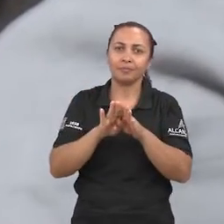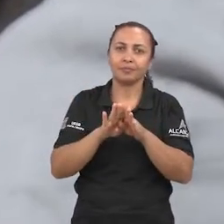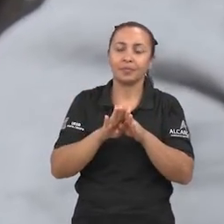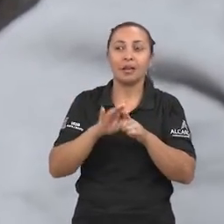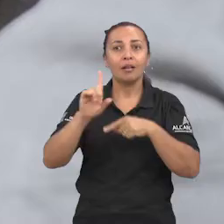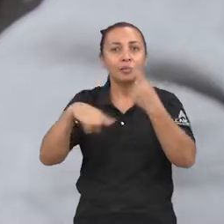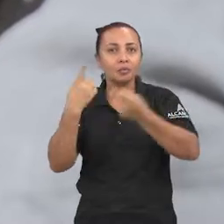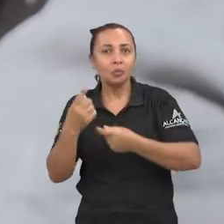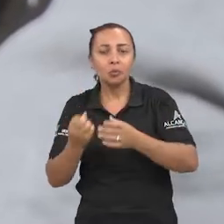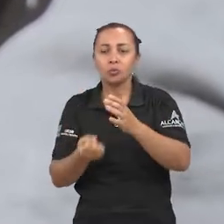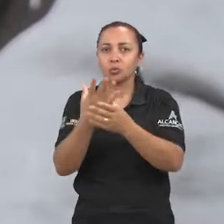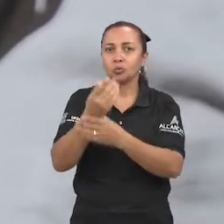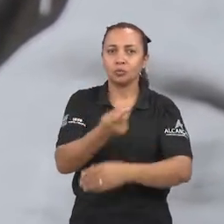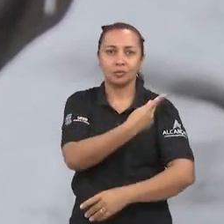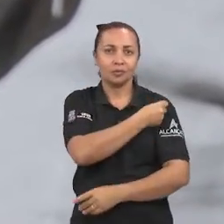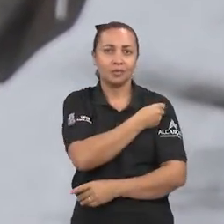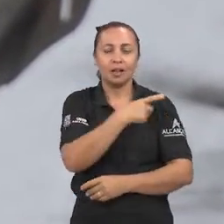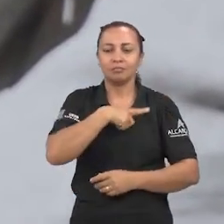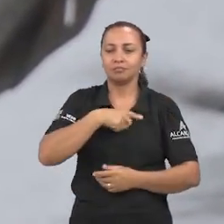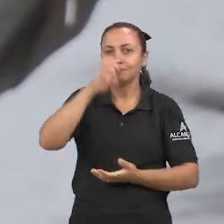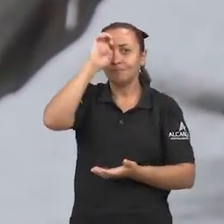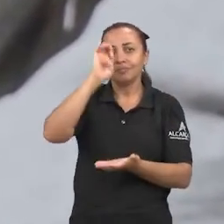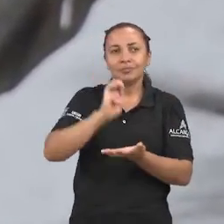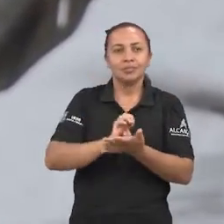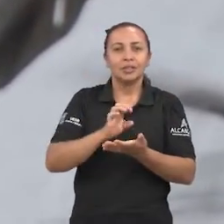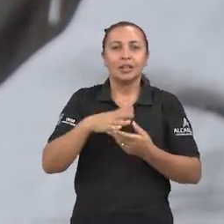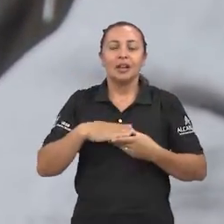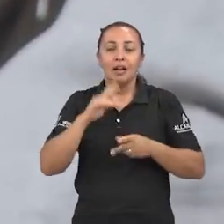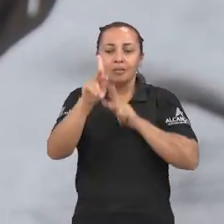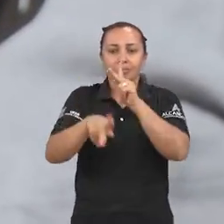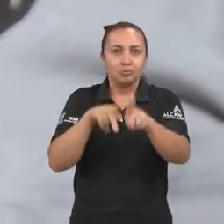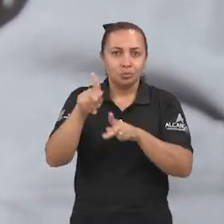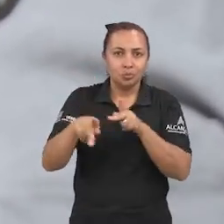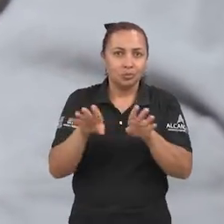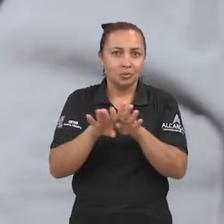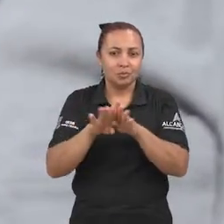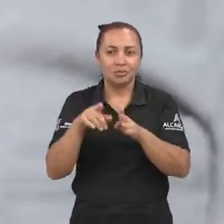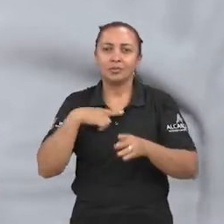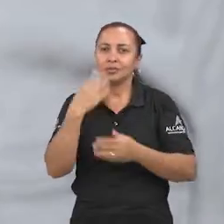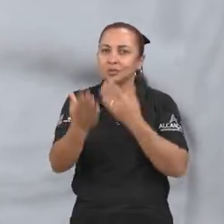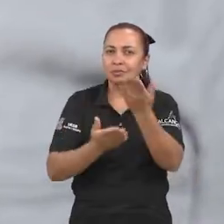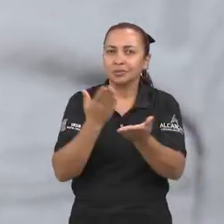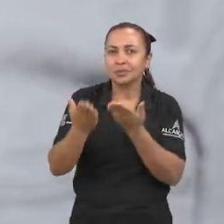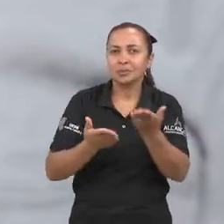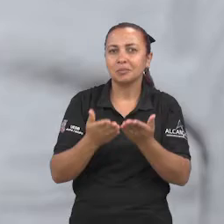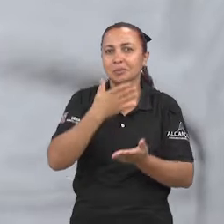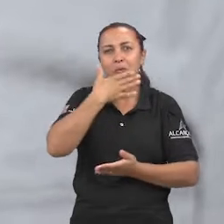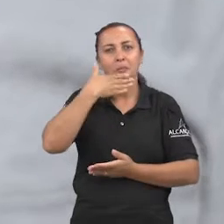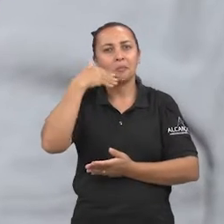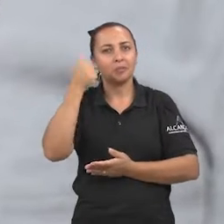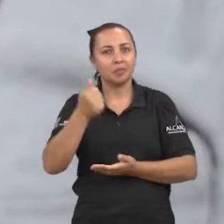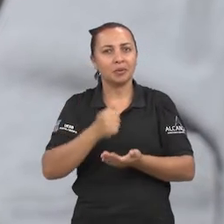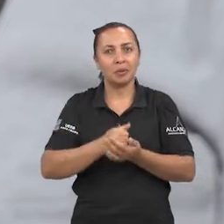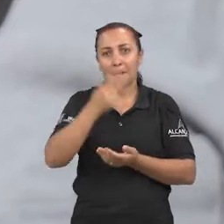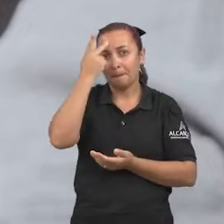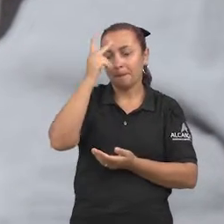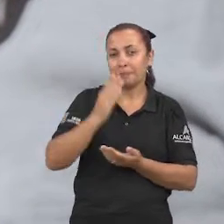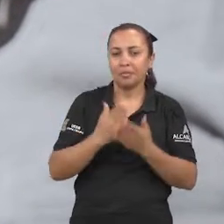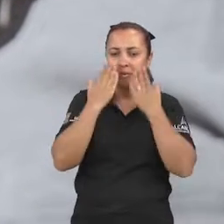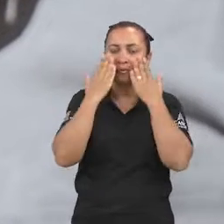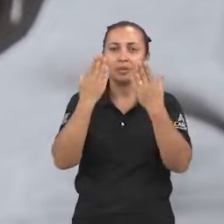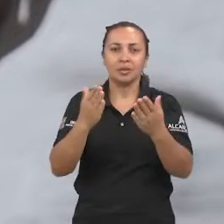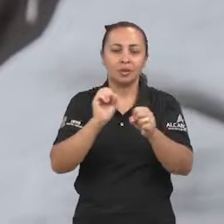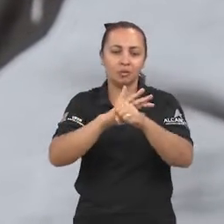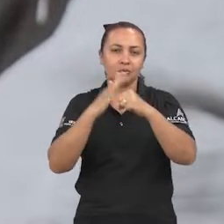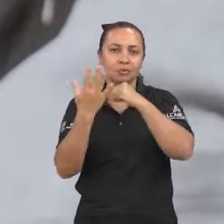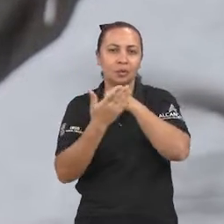população, inclusive essa população, tivesse o tratamento mais apropriado para o enfrentamento da Covid-19. Só que sempre há uma preocupação quando